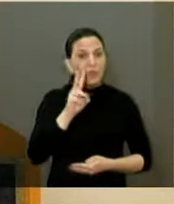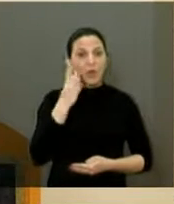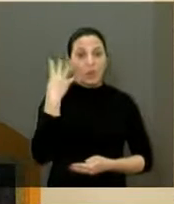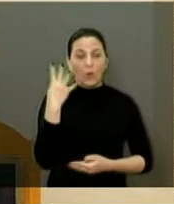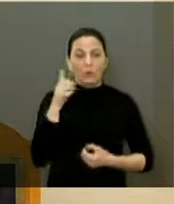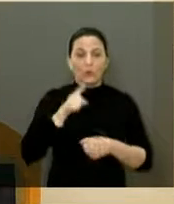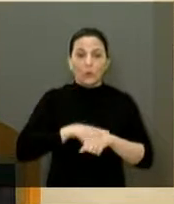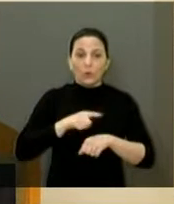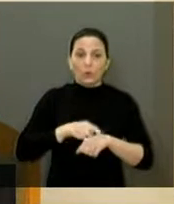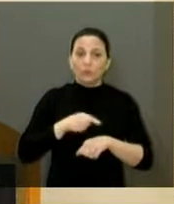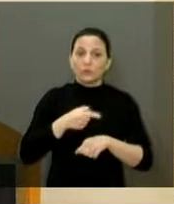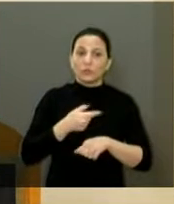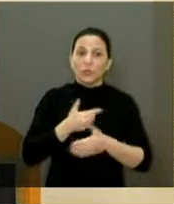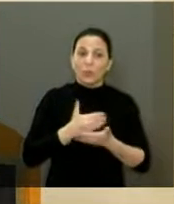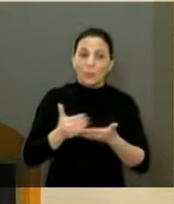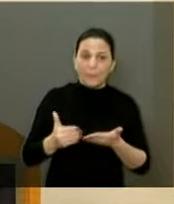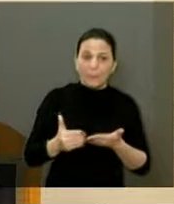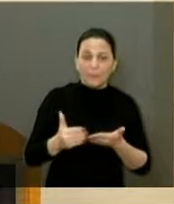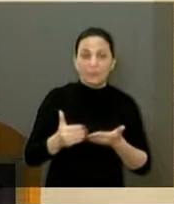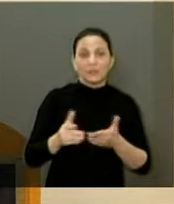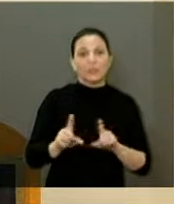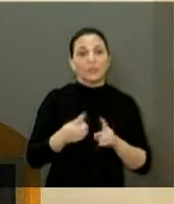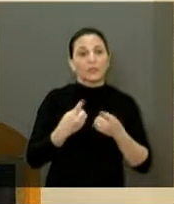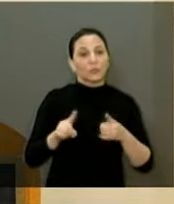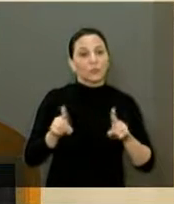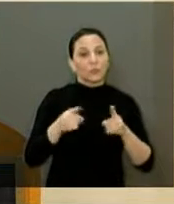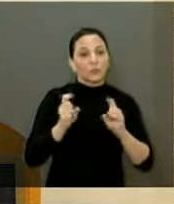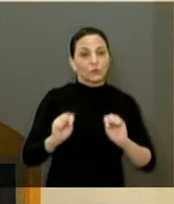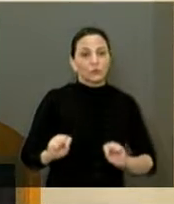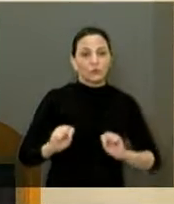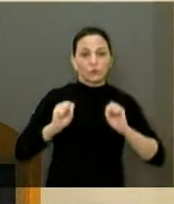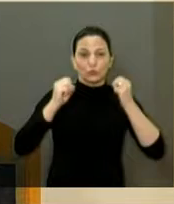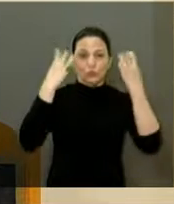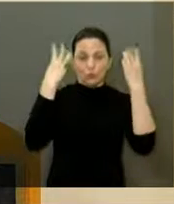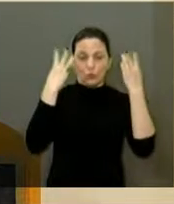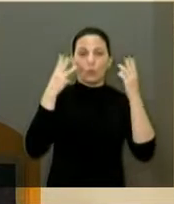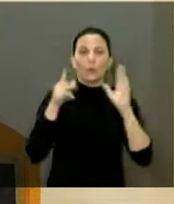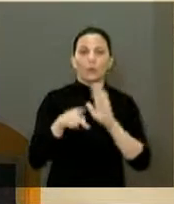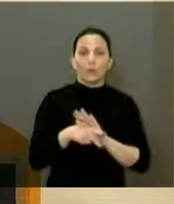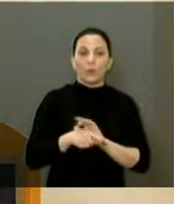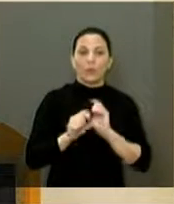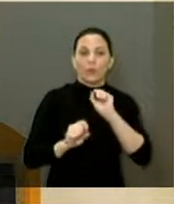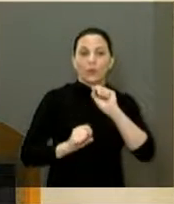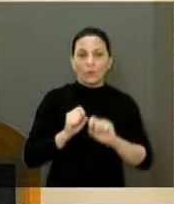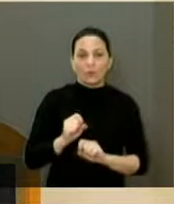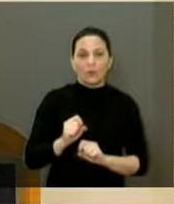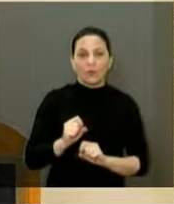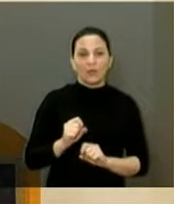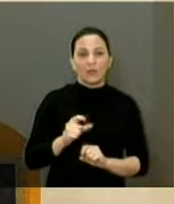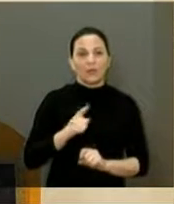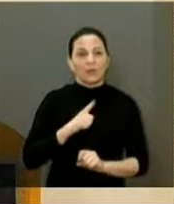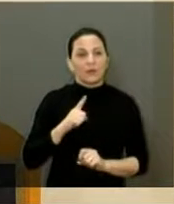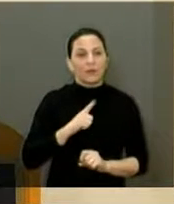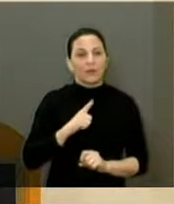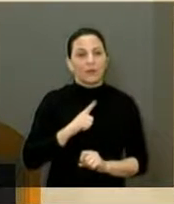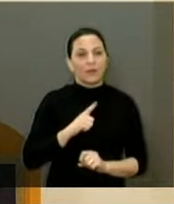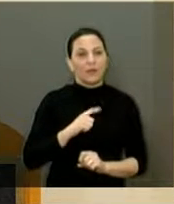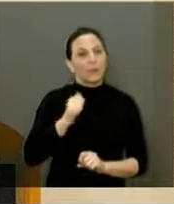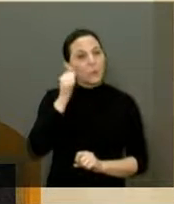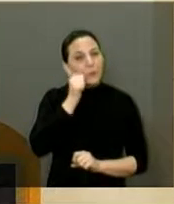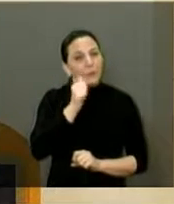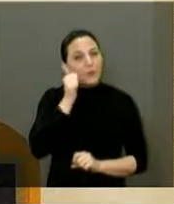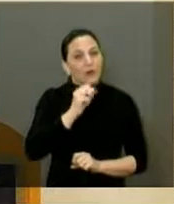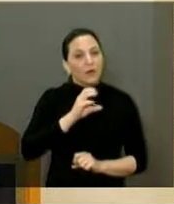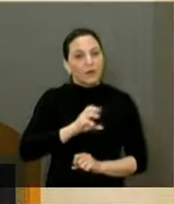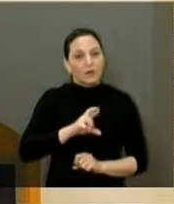metas começa os pratas-da-casa dia 21 e as 18 horas a cristina mel cantora renomada e gospel também